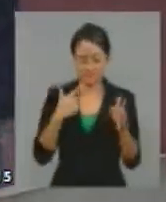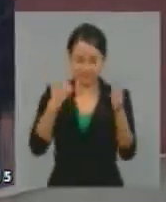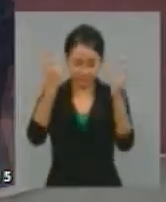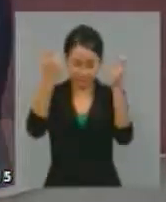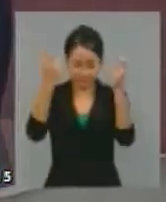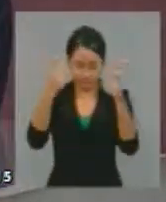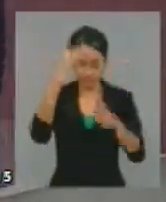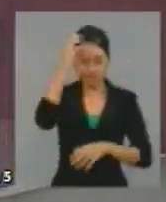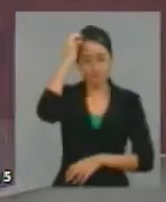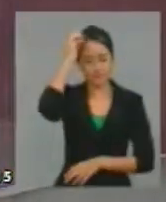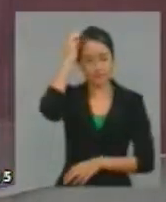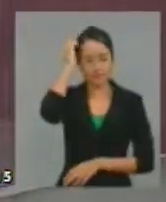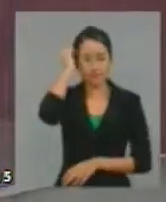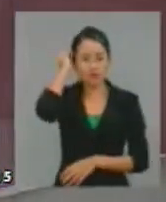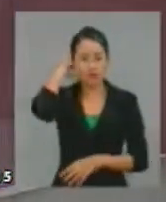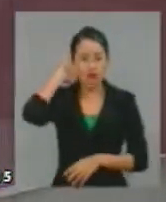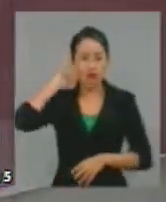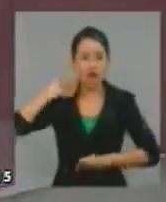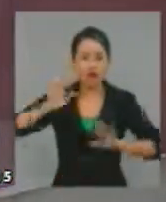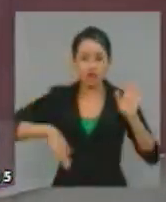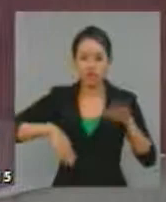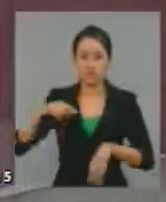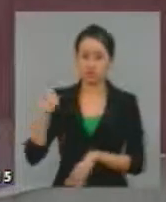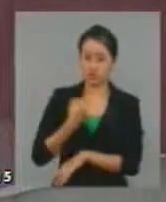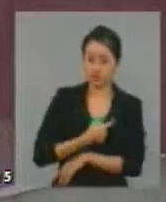uma análise automática,